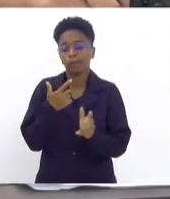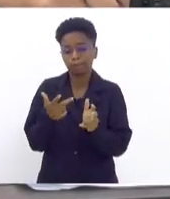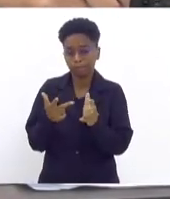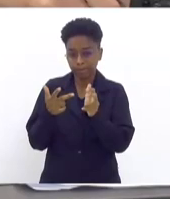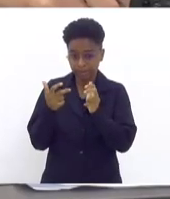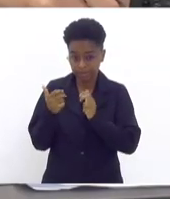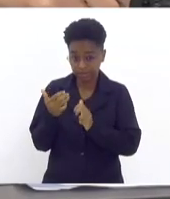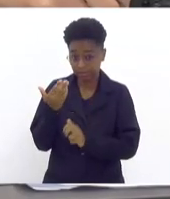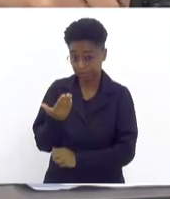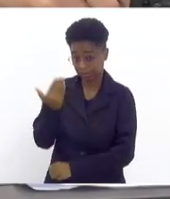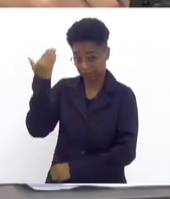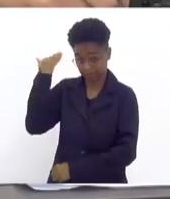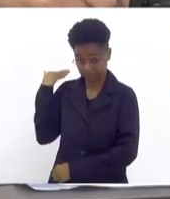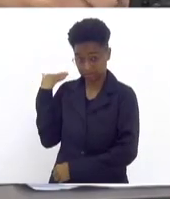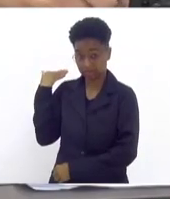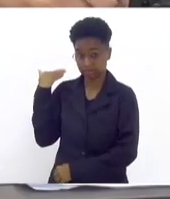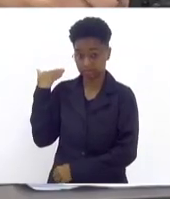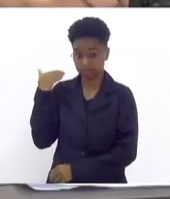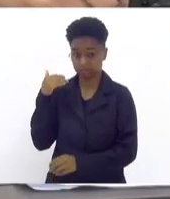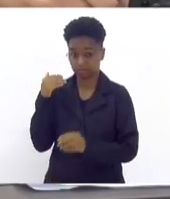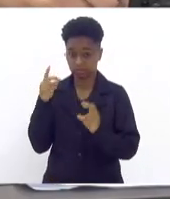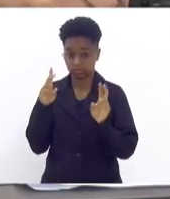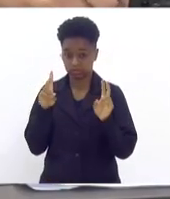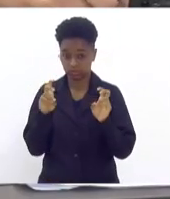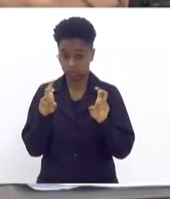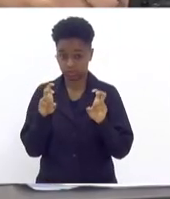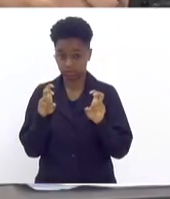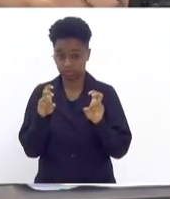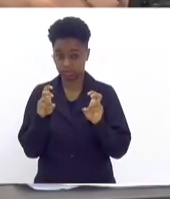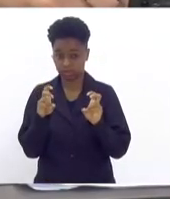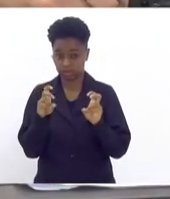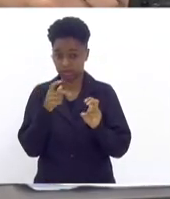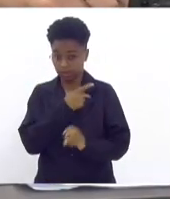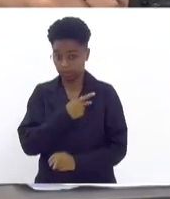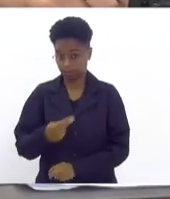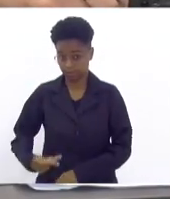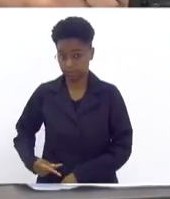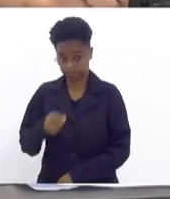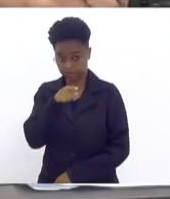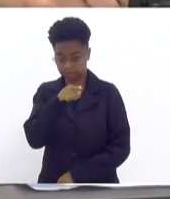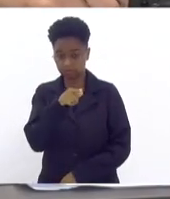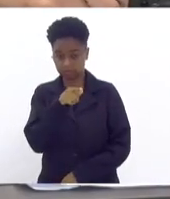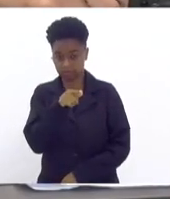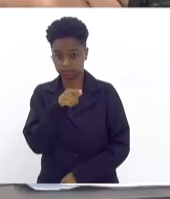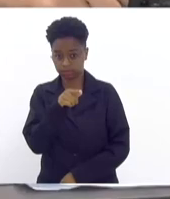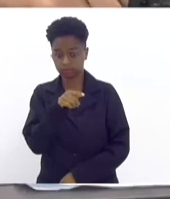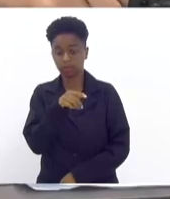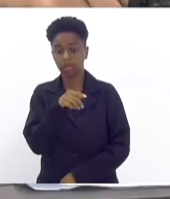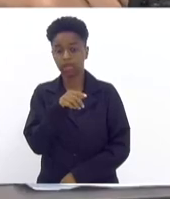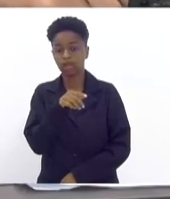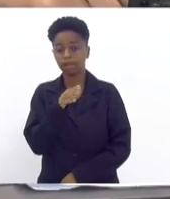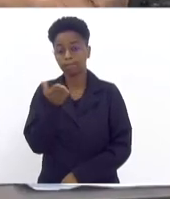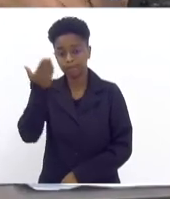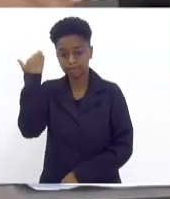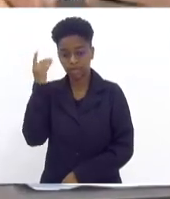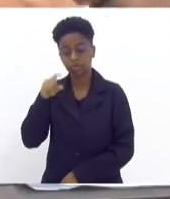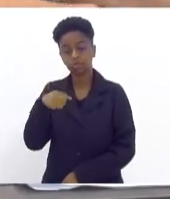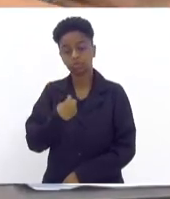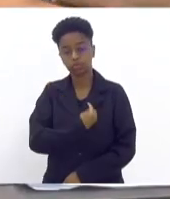lá atrás, sob a firme presidência de Vossa Excelência, nós estabelecemos